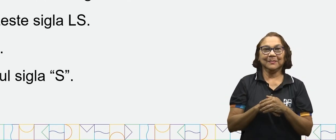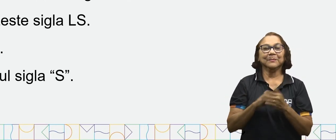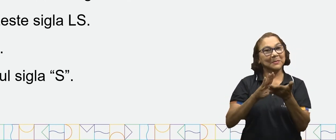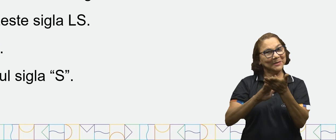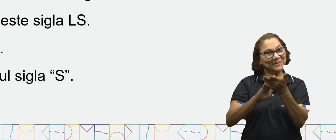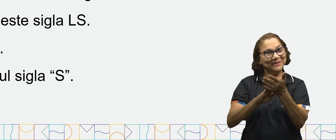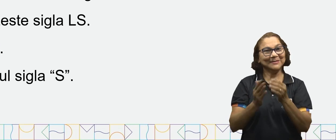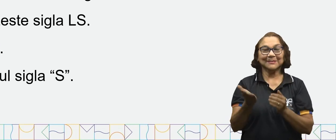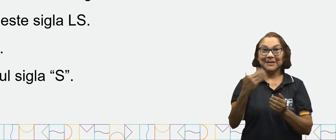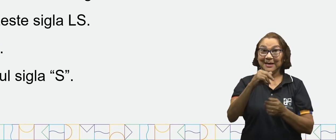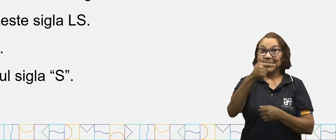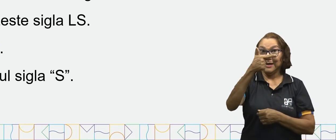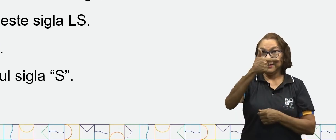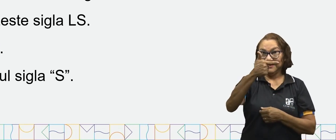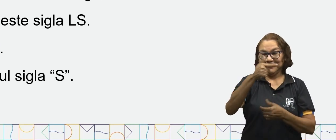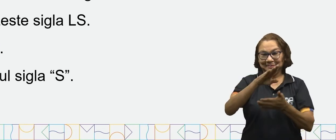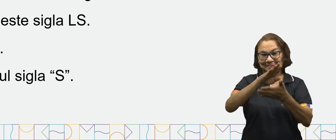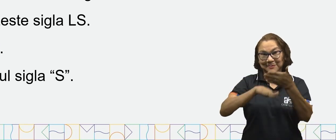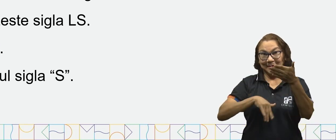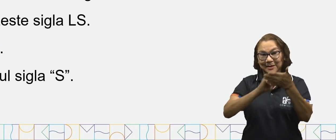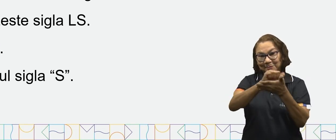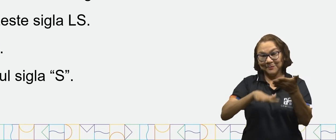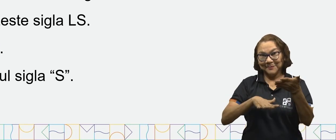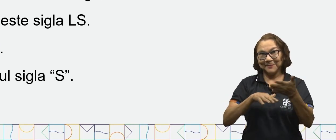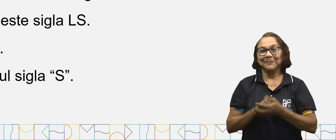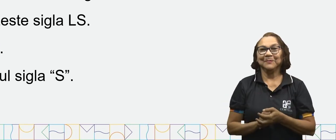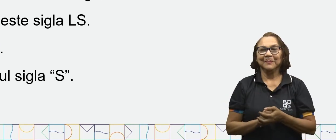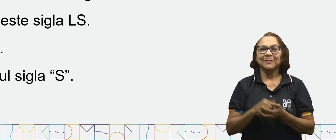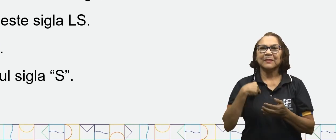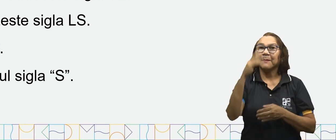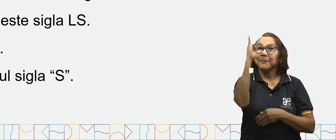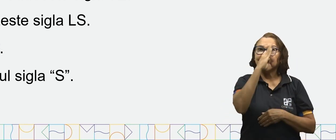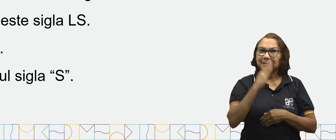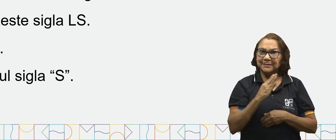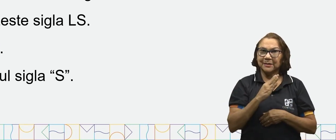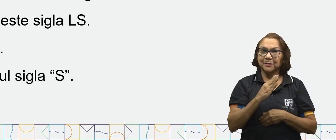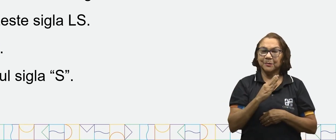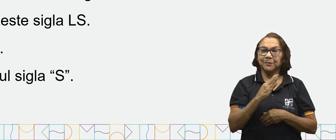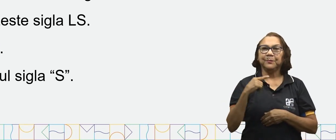responder? Eu já sei que você sabe. Vamos ver a resposta?